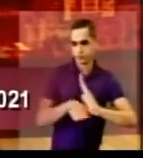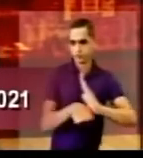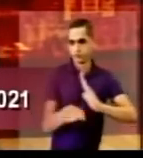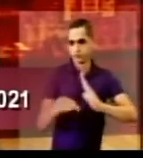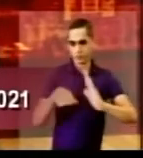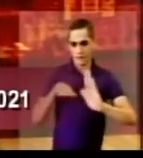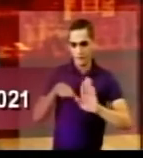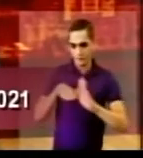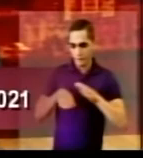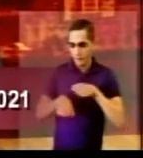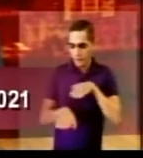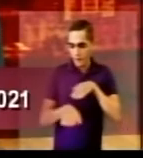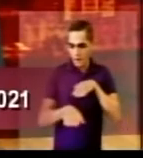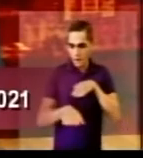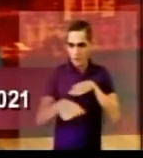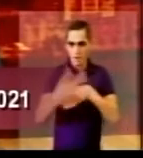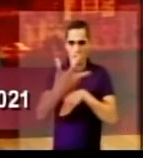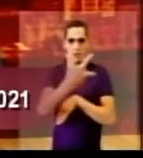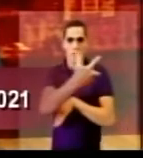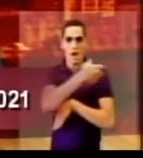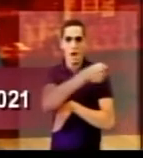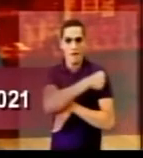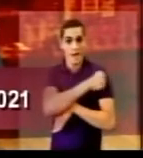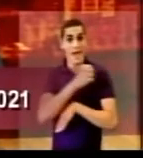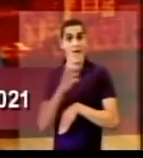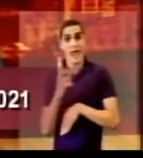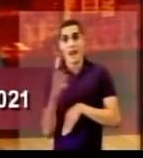ser feita no final